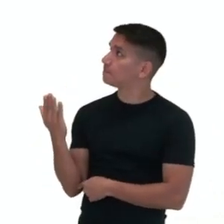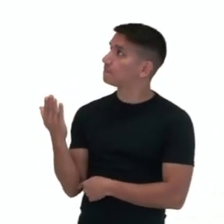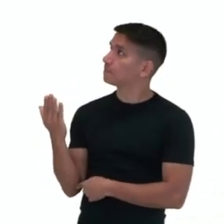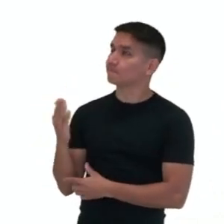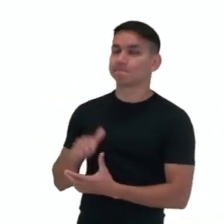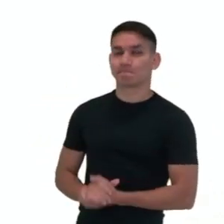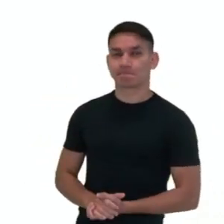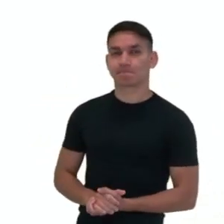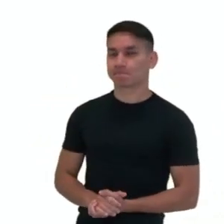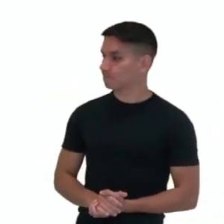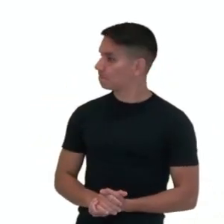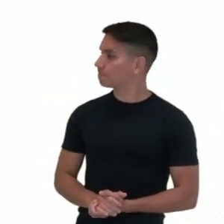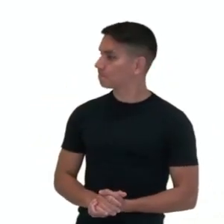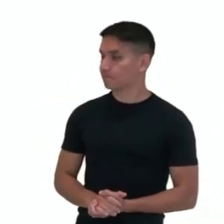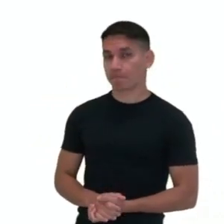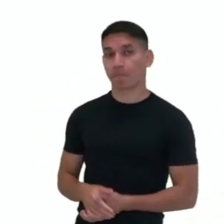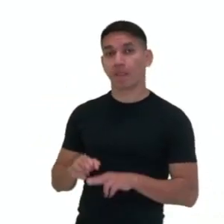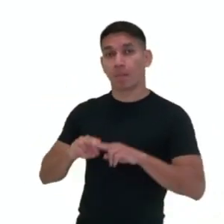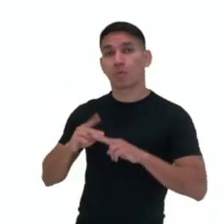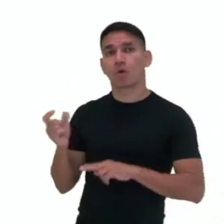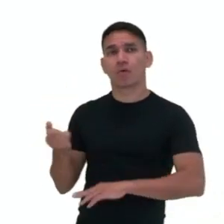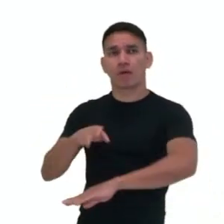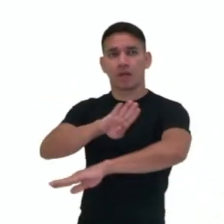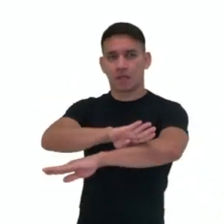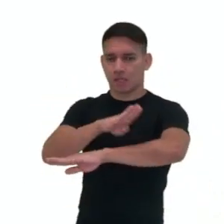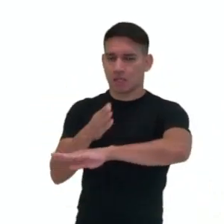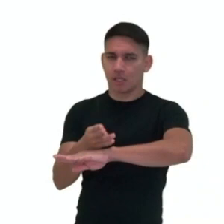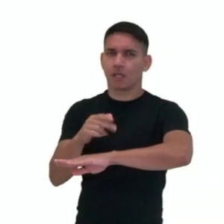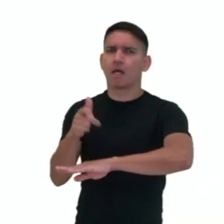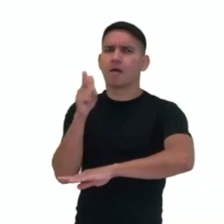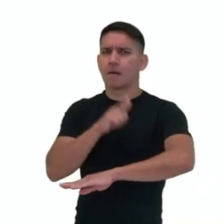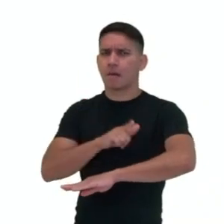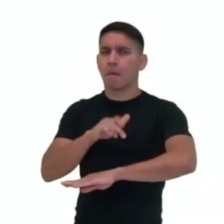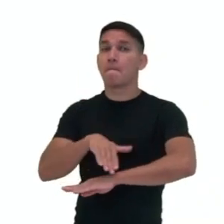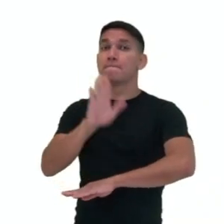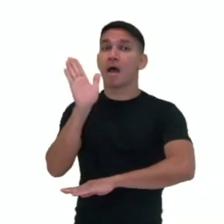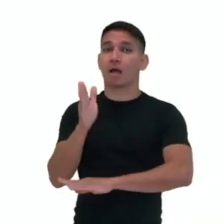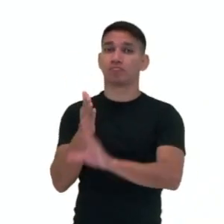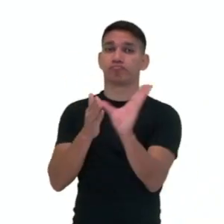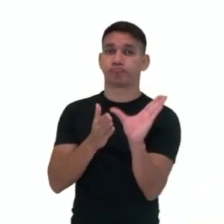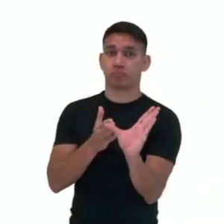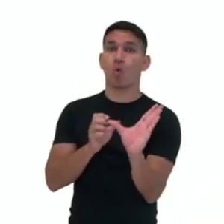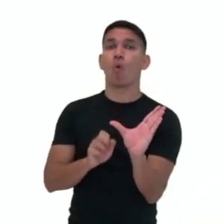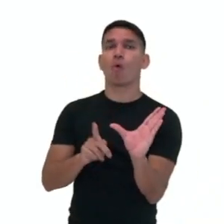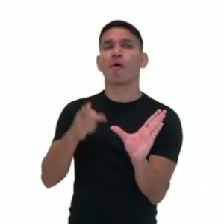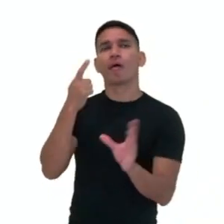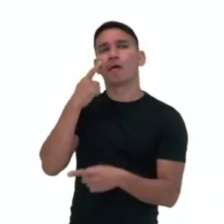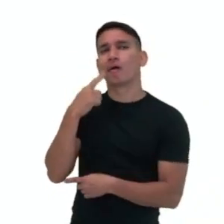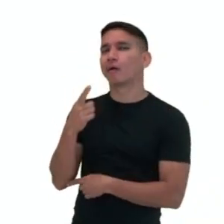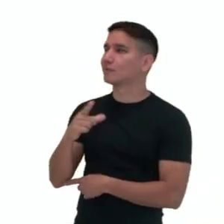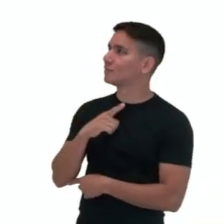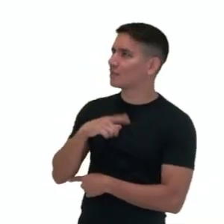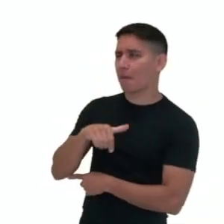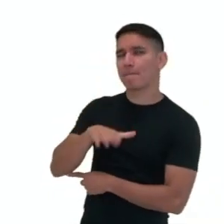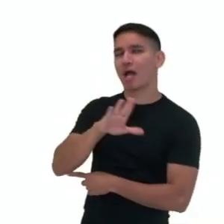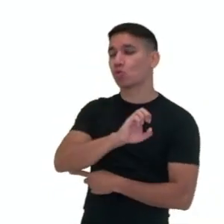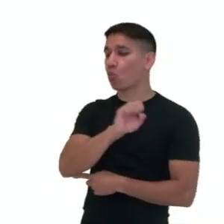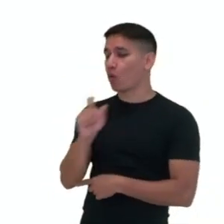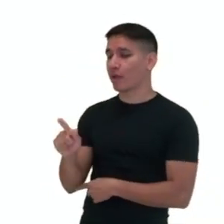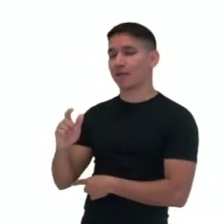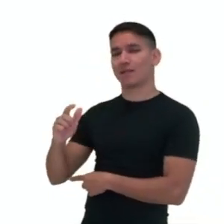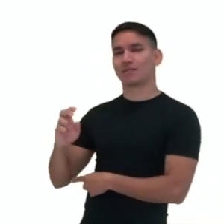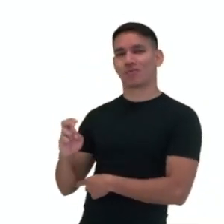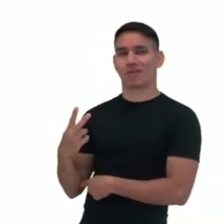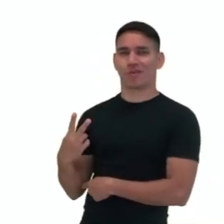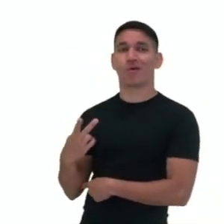dar 128. Então, esse ângulozinho dá até para ver que ele é um pouco maior, bem maior, né? Ele faz um ângulo ali maior do que o 52.